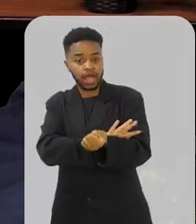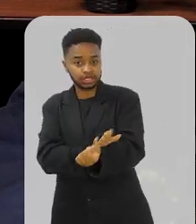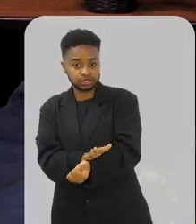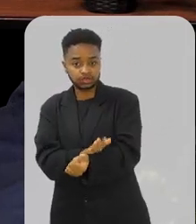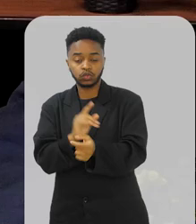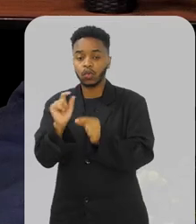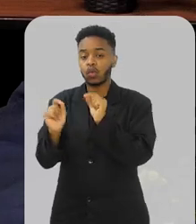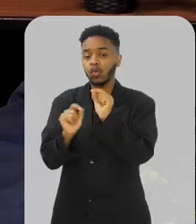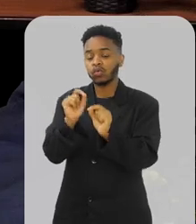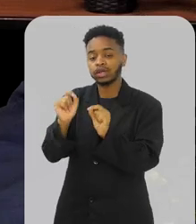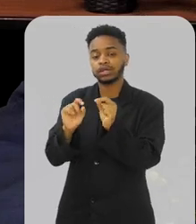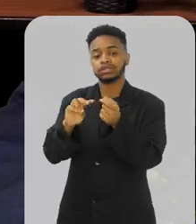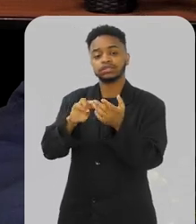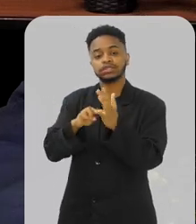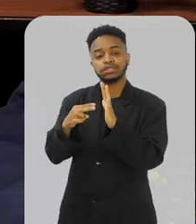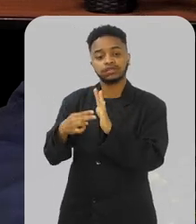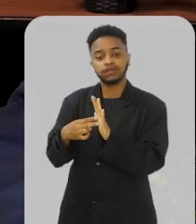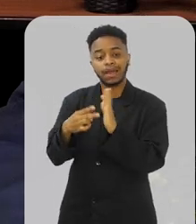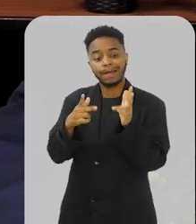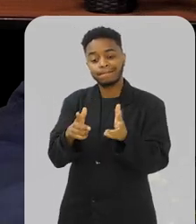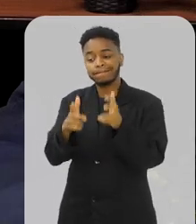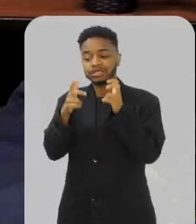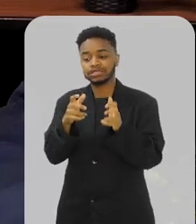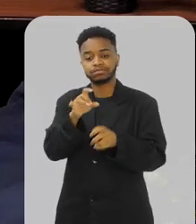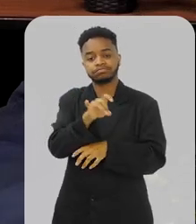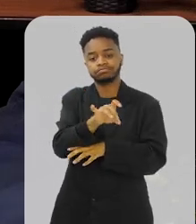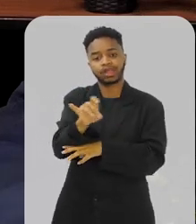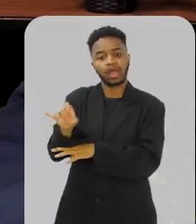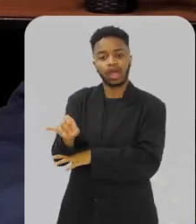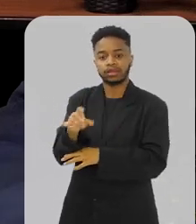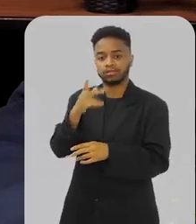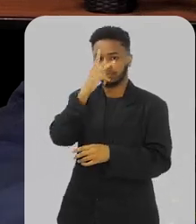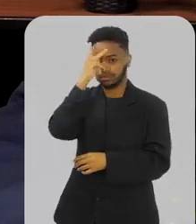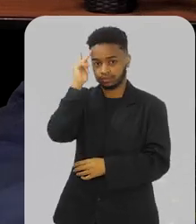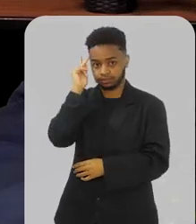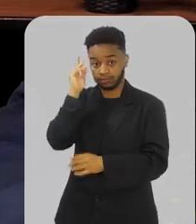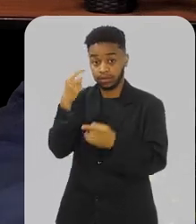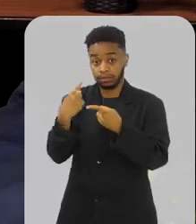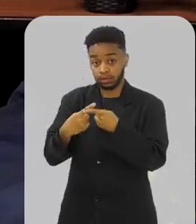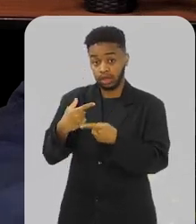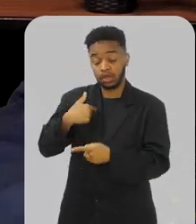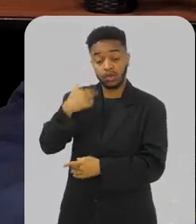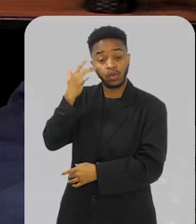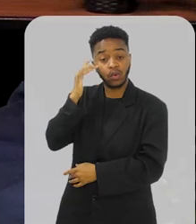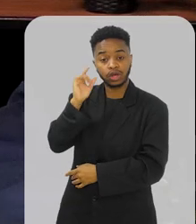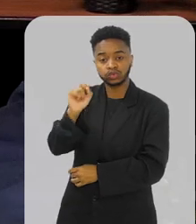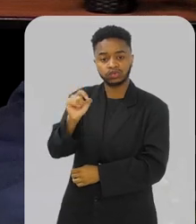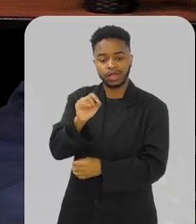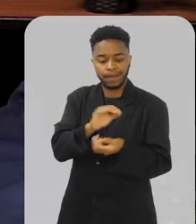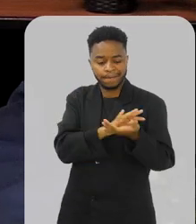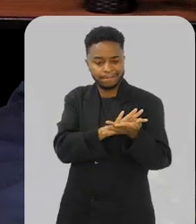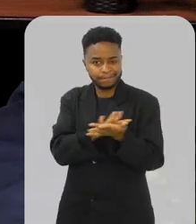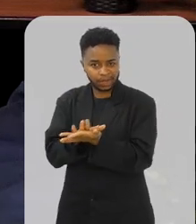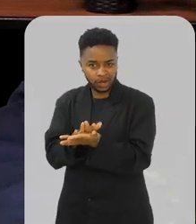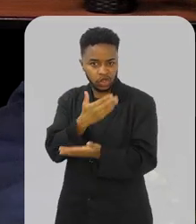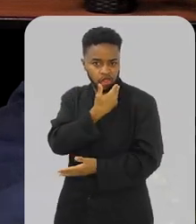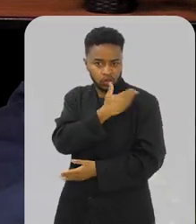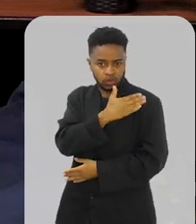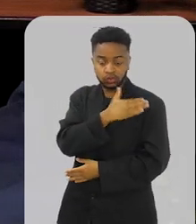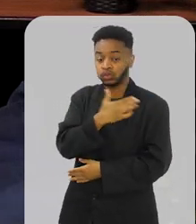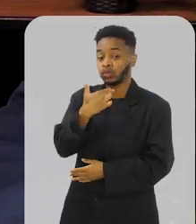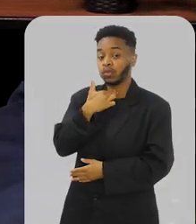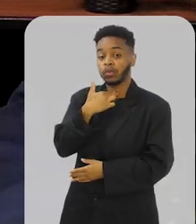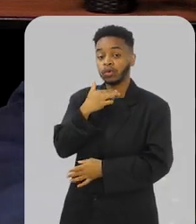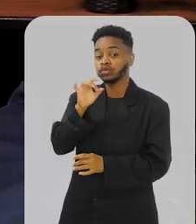racismo, o que é percepção de cada um. Eu acho que a intolerância, ela não pode